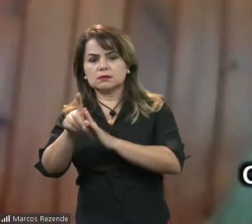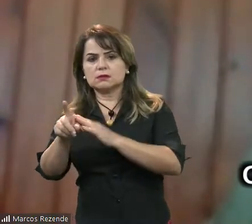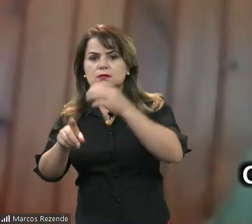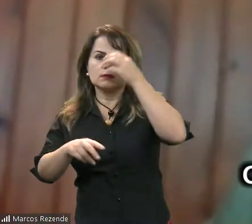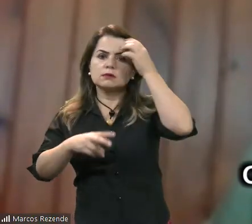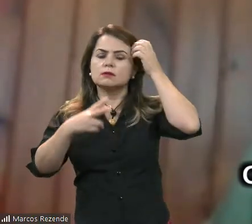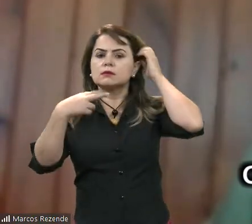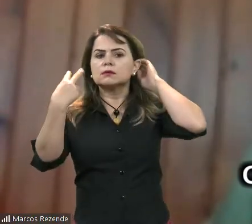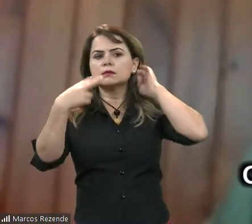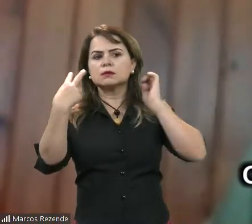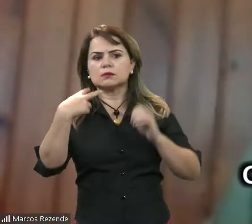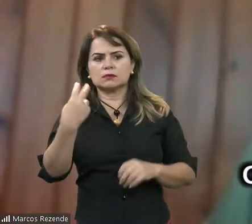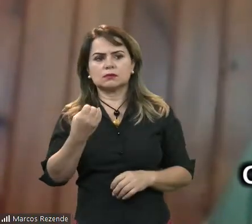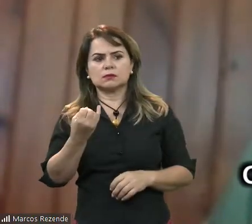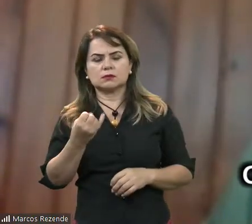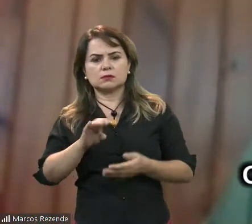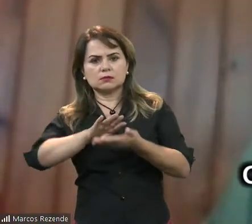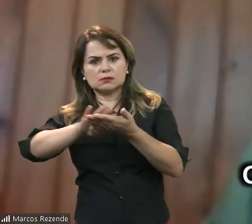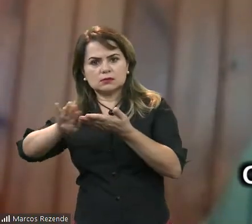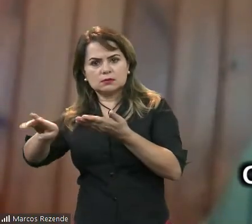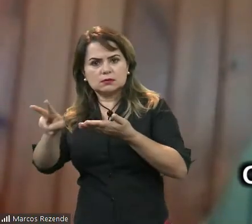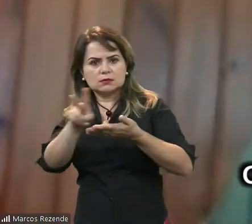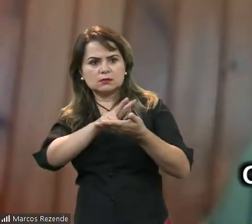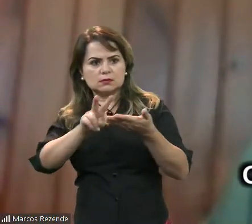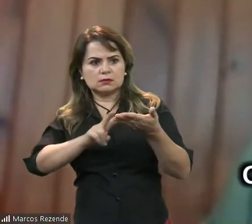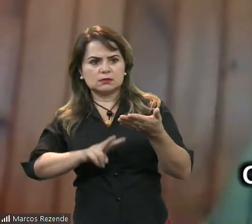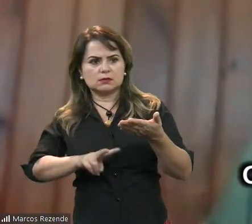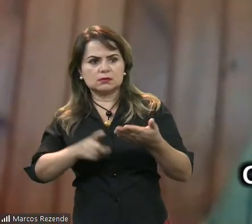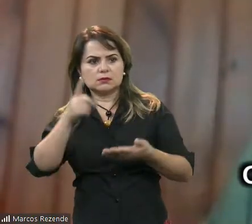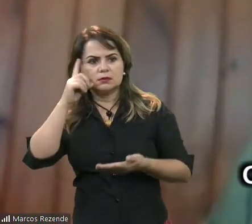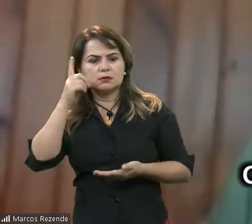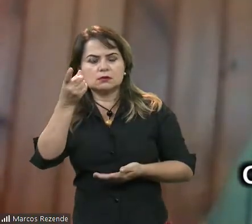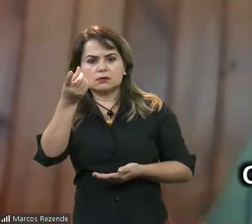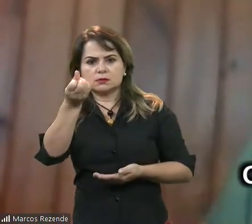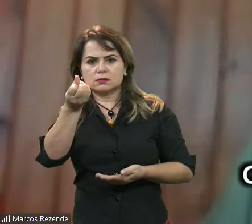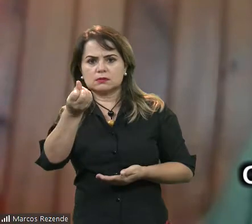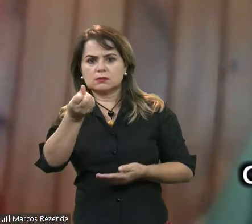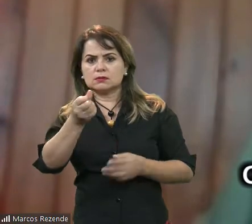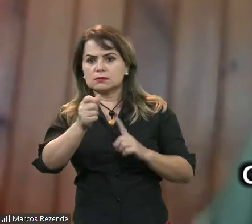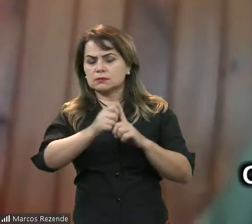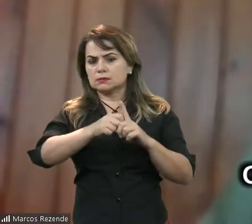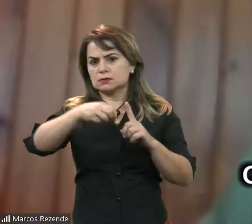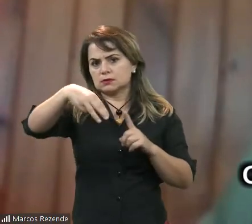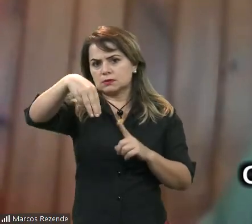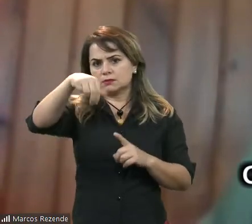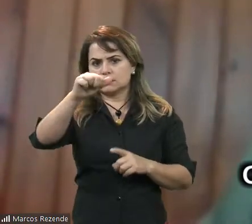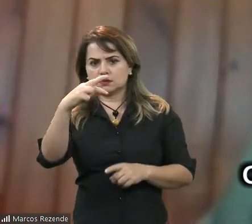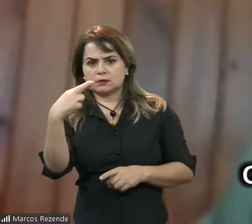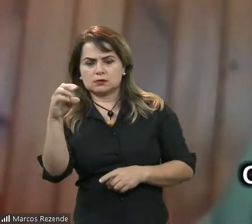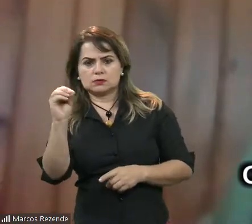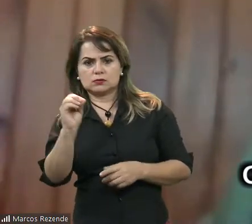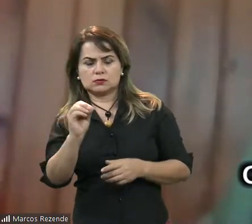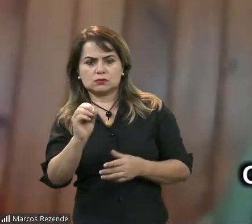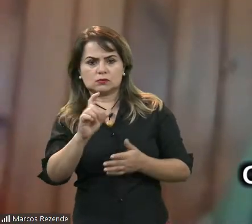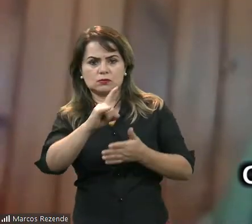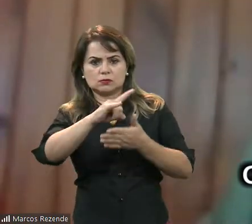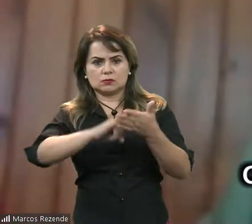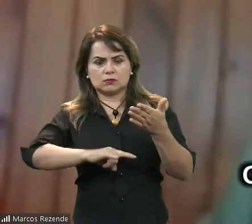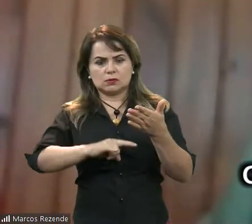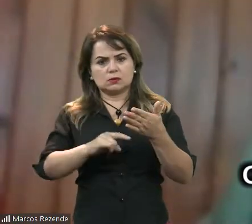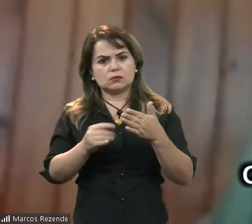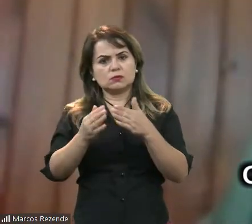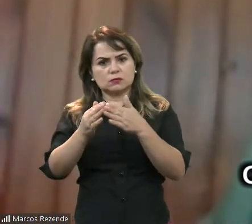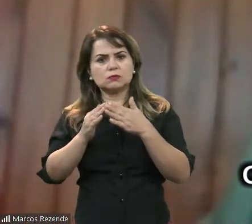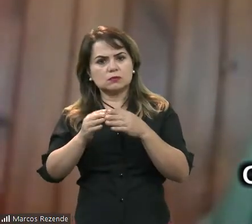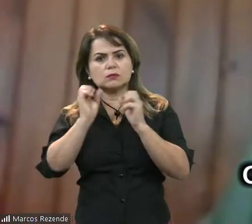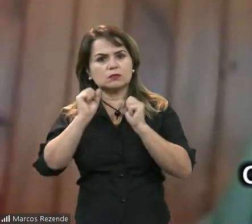a leitura da ata das sessões ordinárias do dia 16 de março e 23 de março e as atas das duas sessões